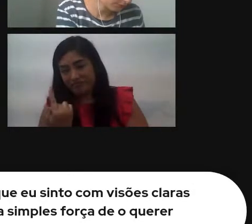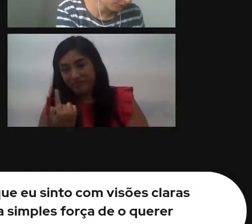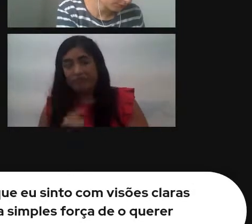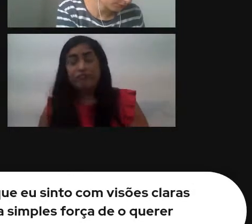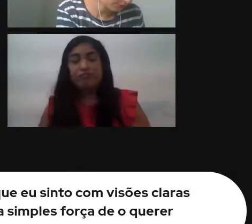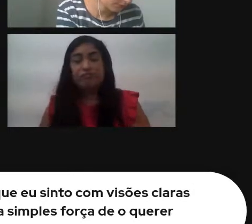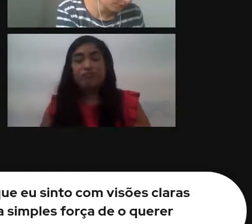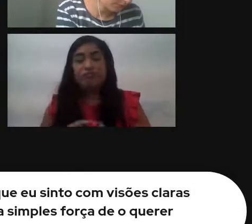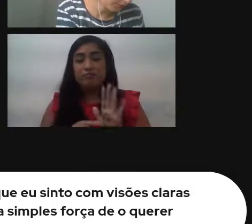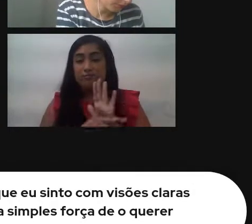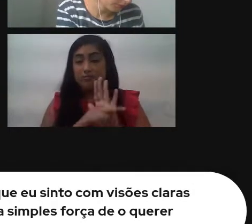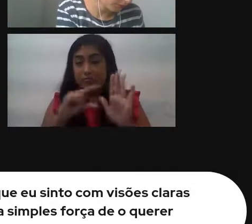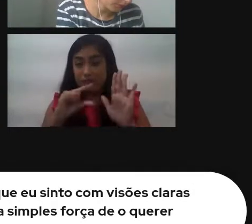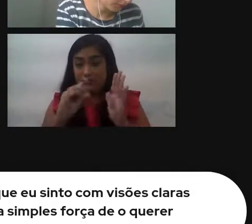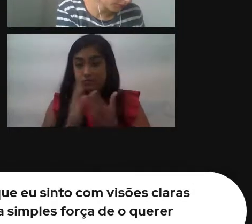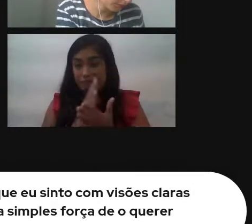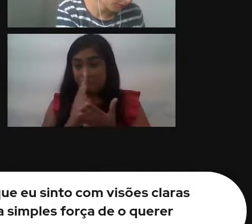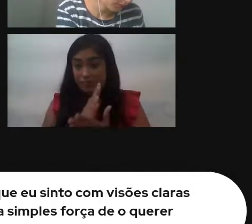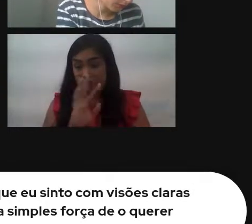primeiro é o seguinte: